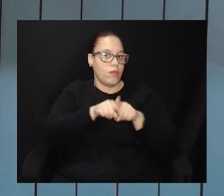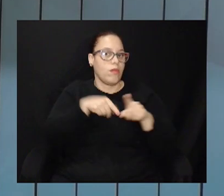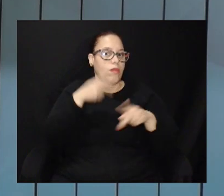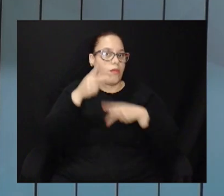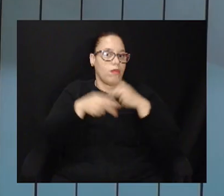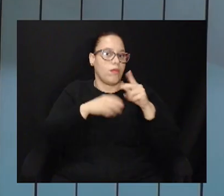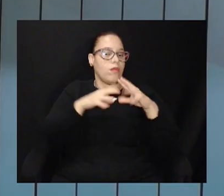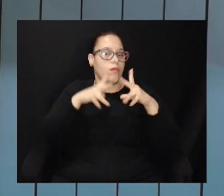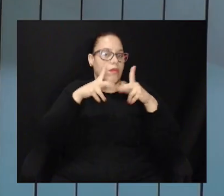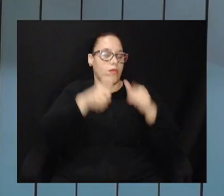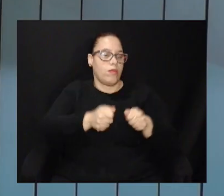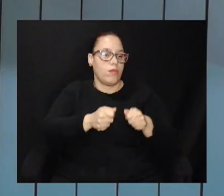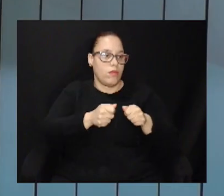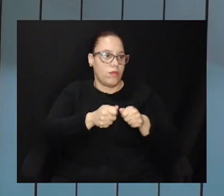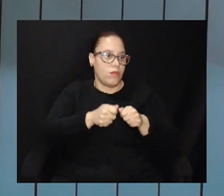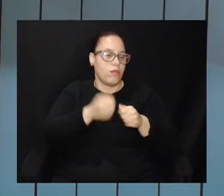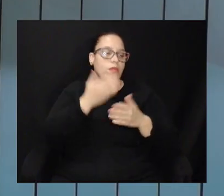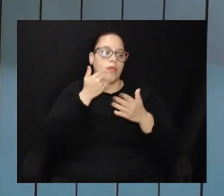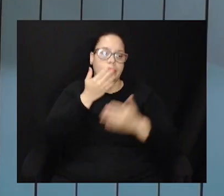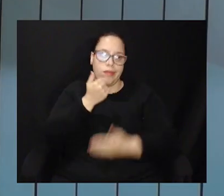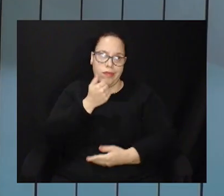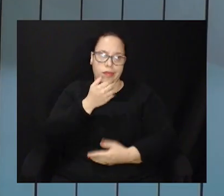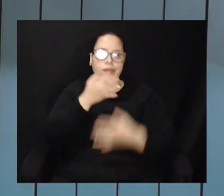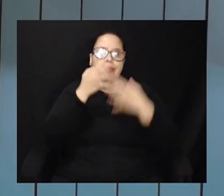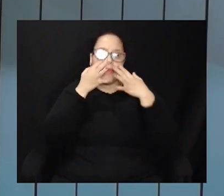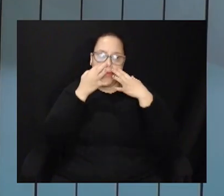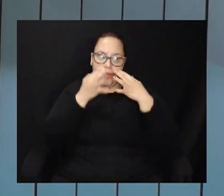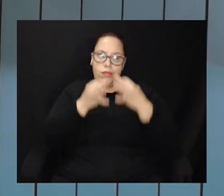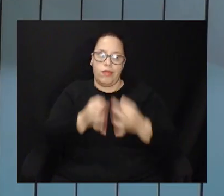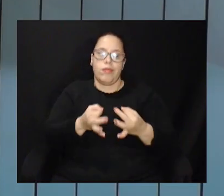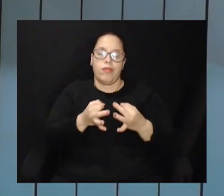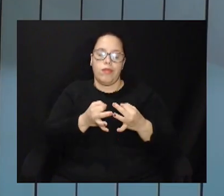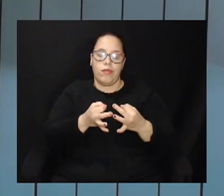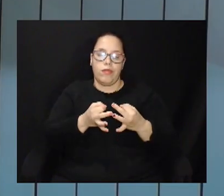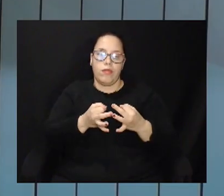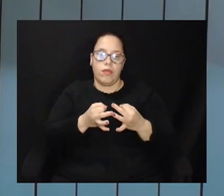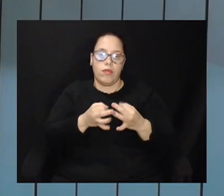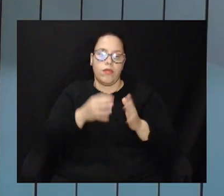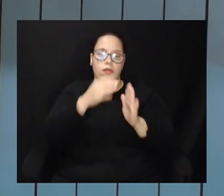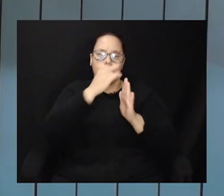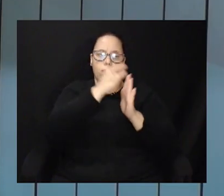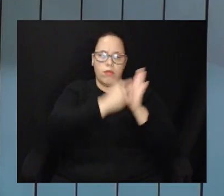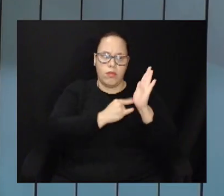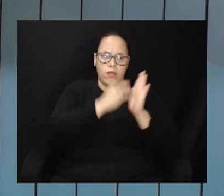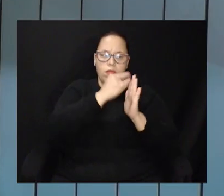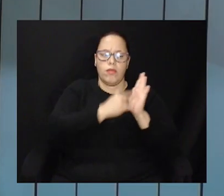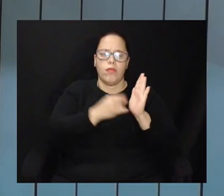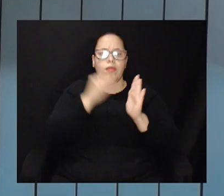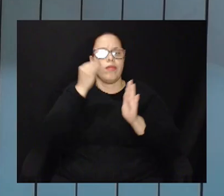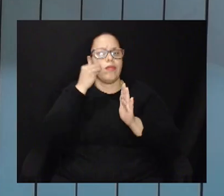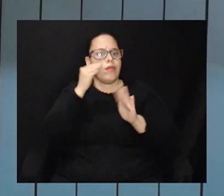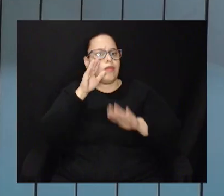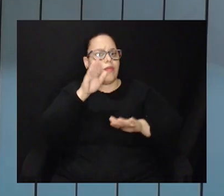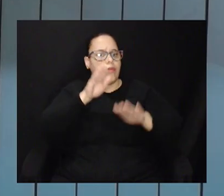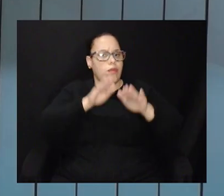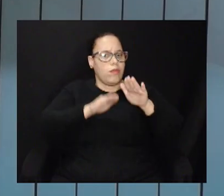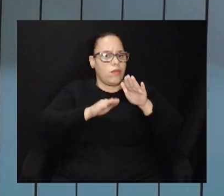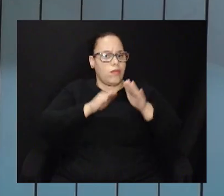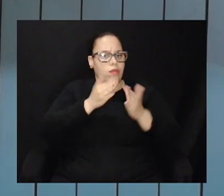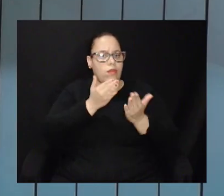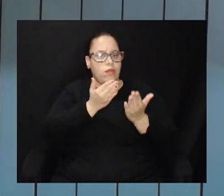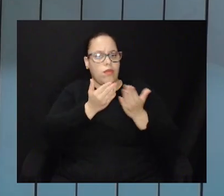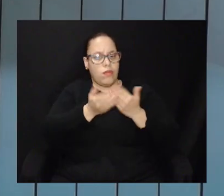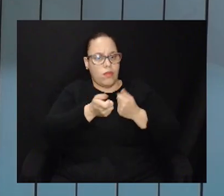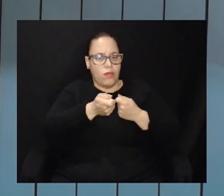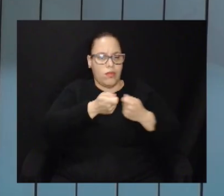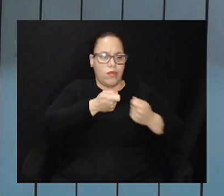gente vai comer, a gente tem que prestar atenção realmente no rótulo e tentar dosar de uma maneira ou de outra, né, já que